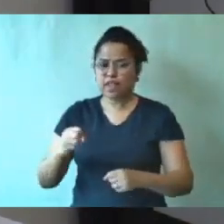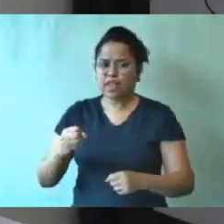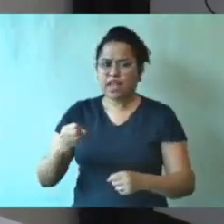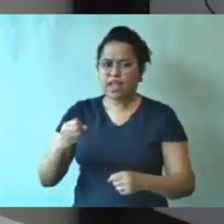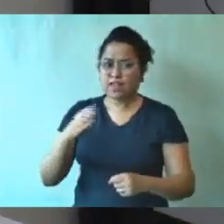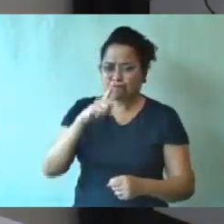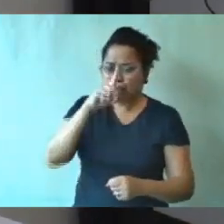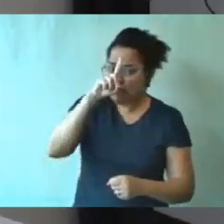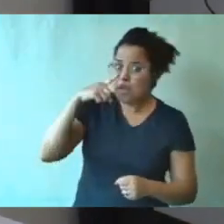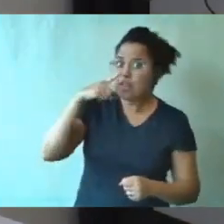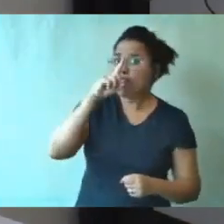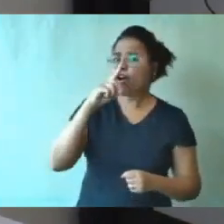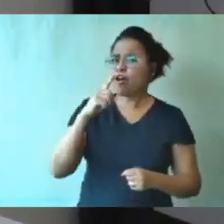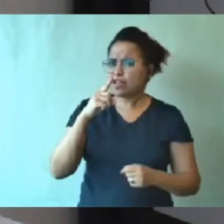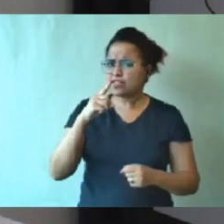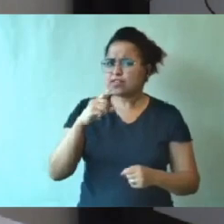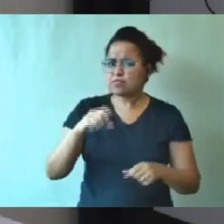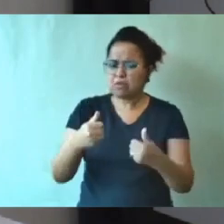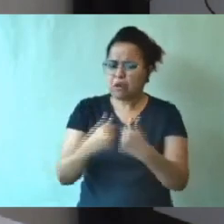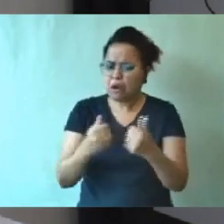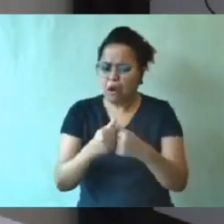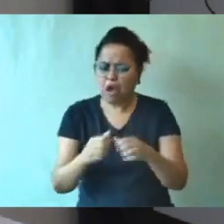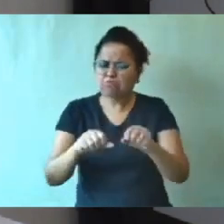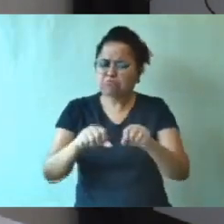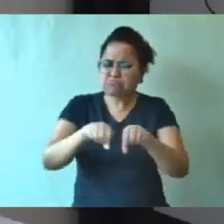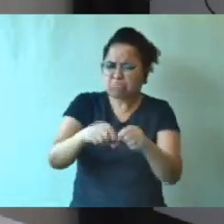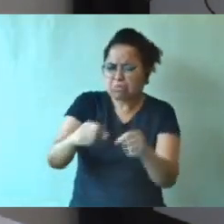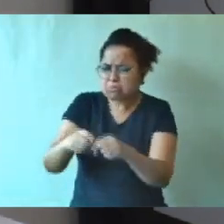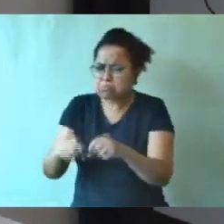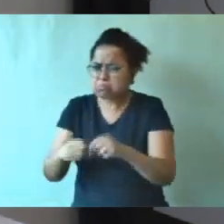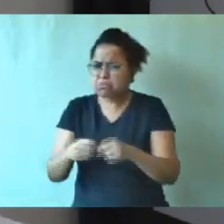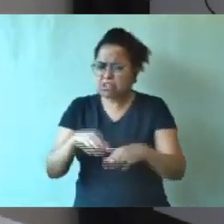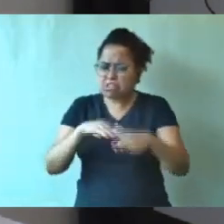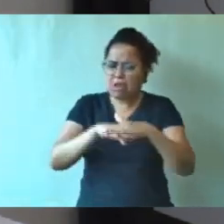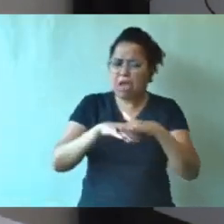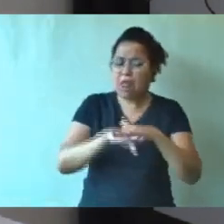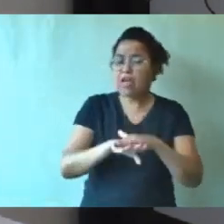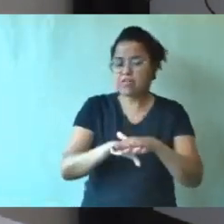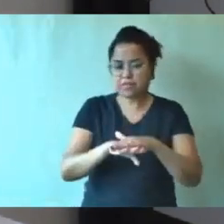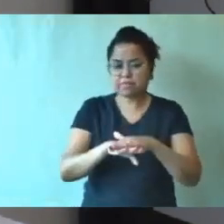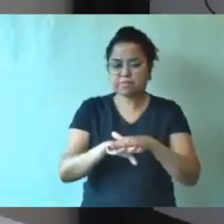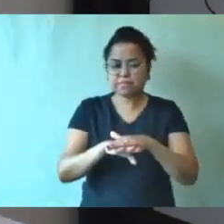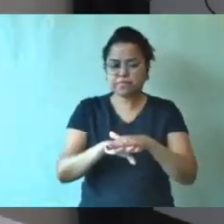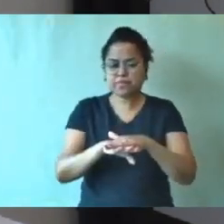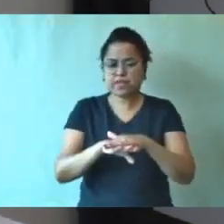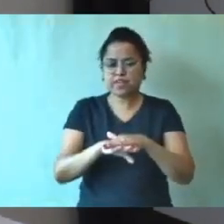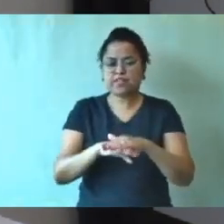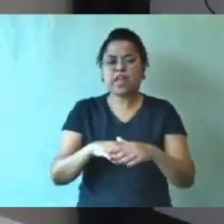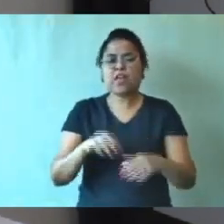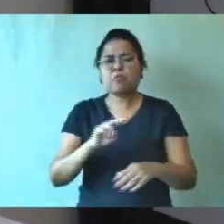complicar mais ainda o entendimento de qualquer um, tem o mesmo nome do consórcio, né, porque,